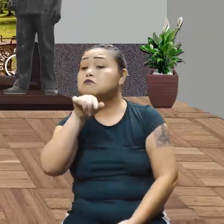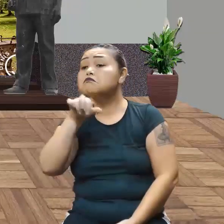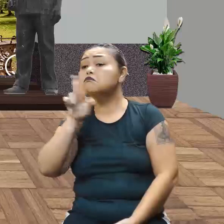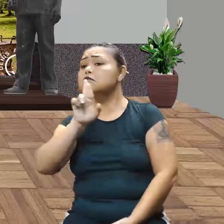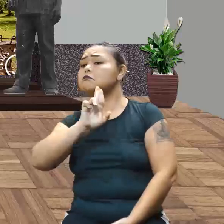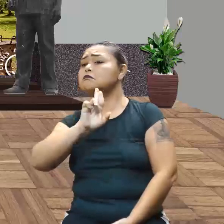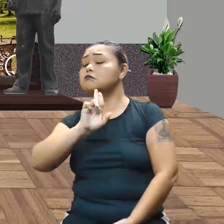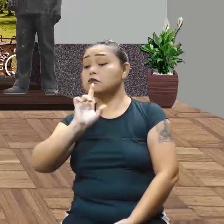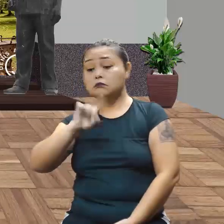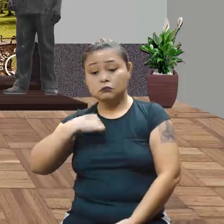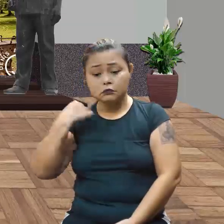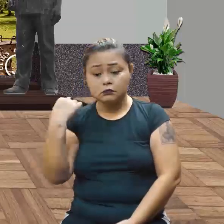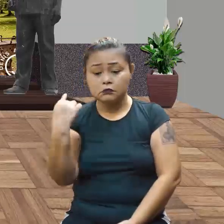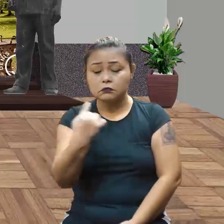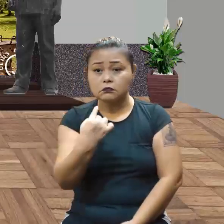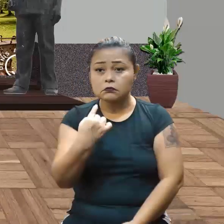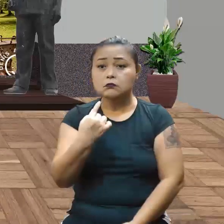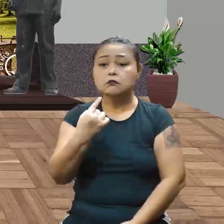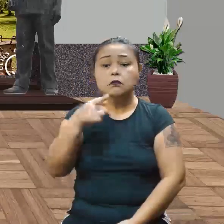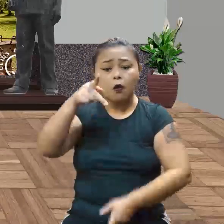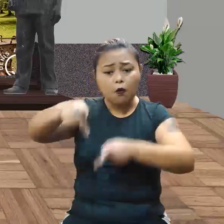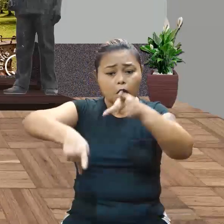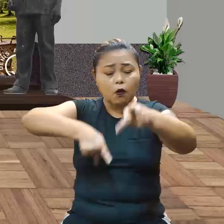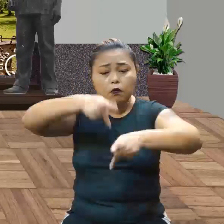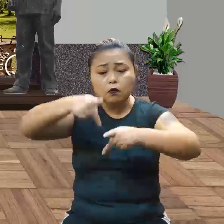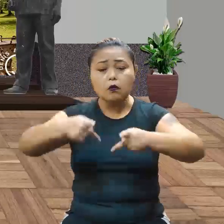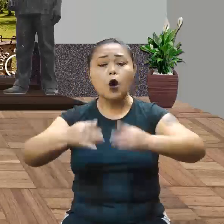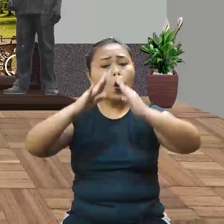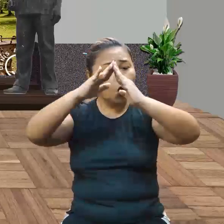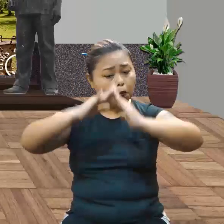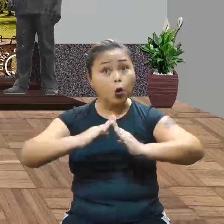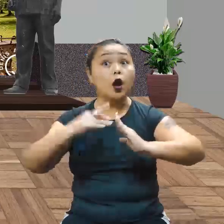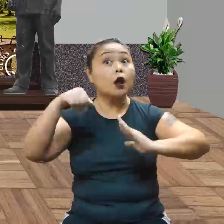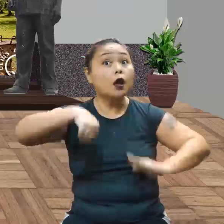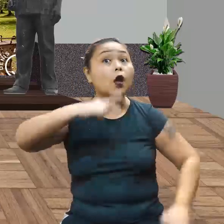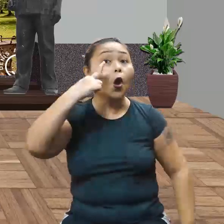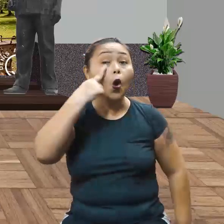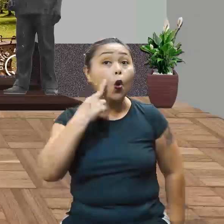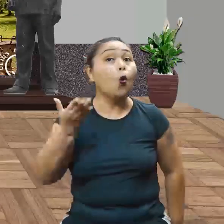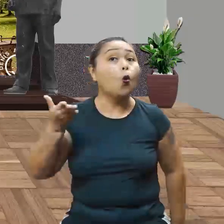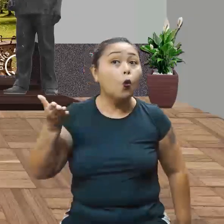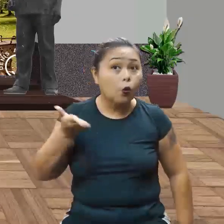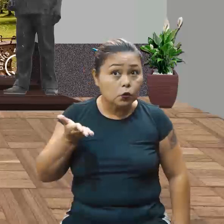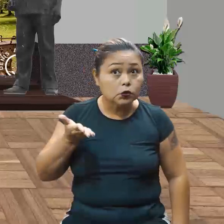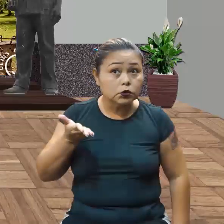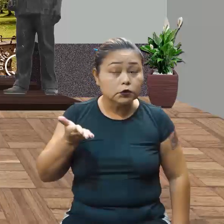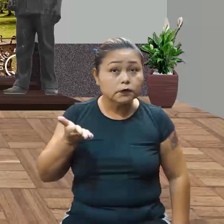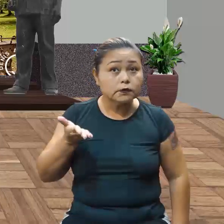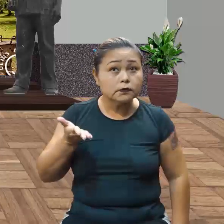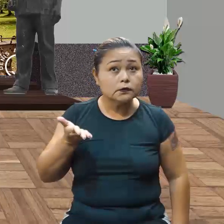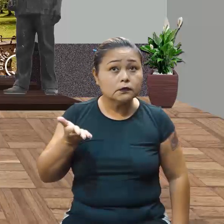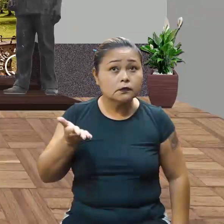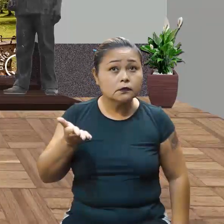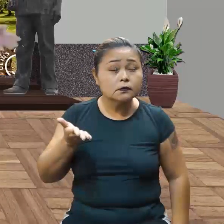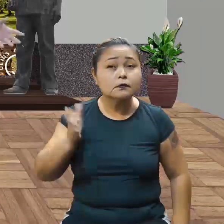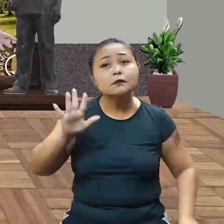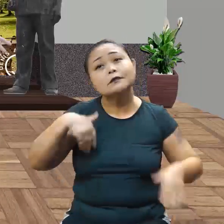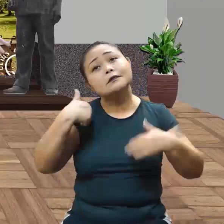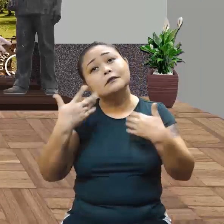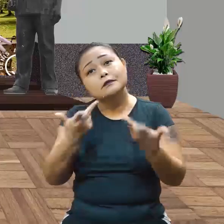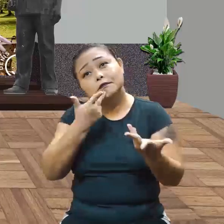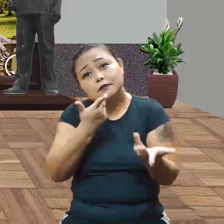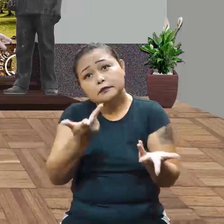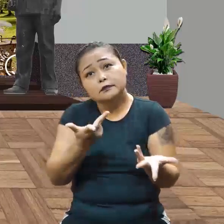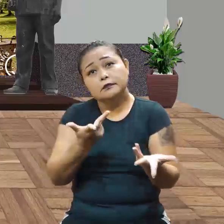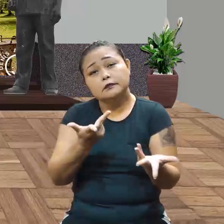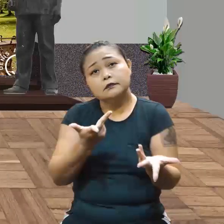somos nós, povos que moramos em Rondônia, hoje. Então, por isso que eu